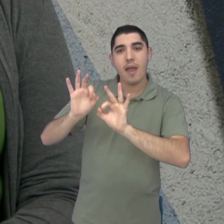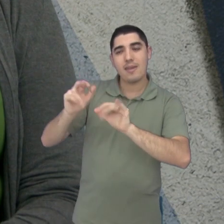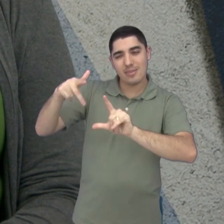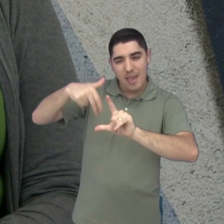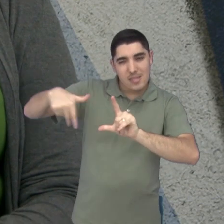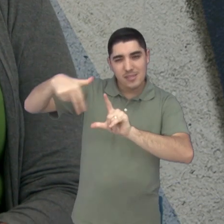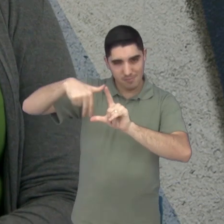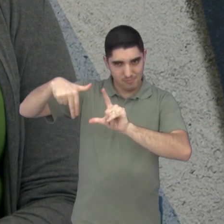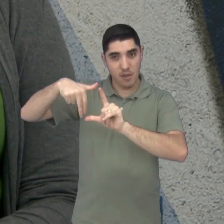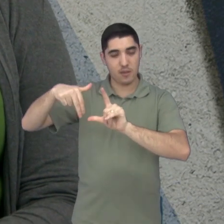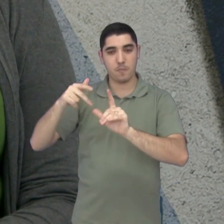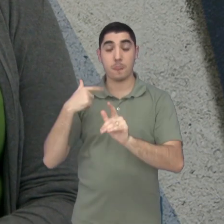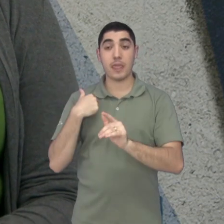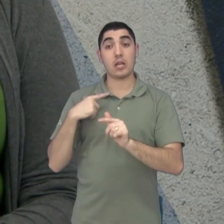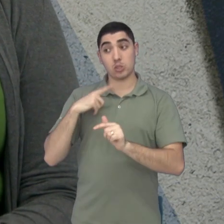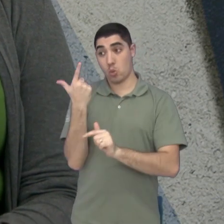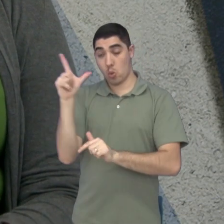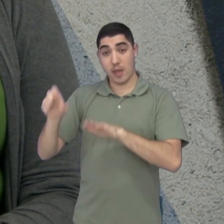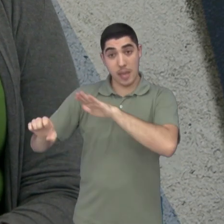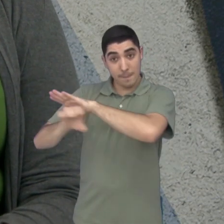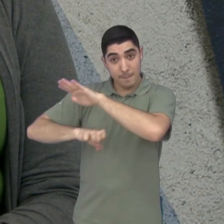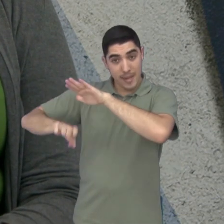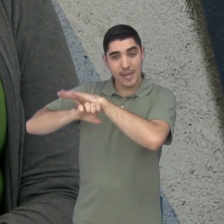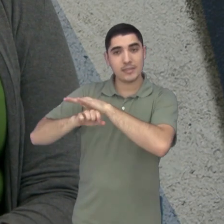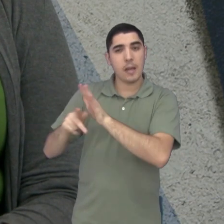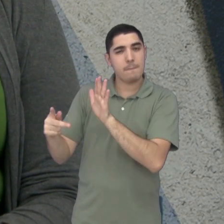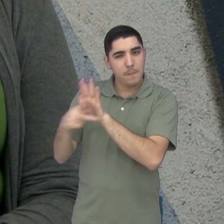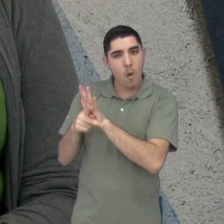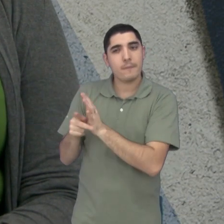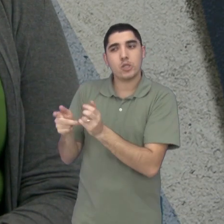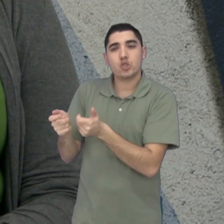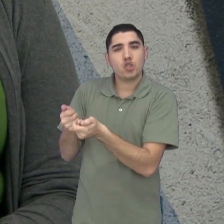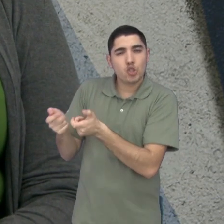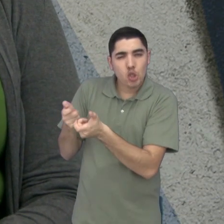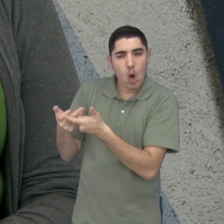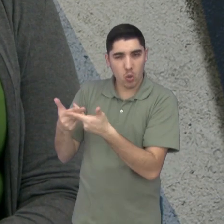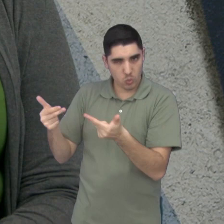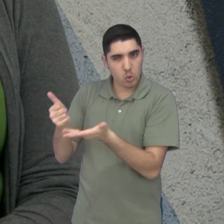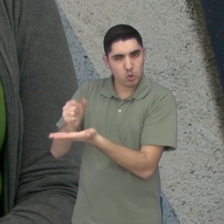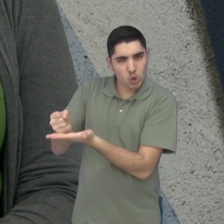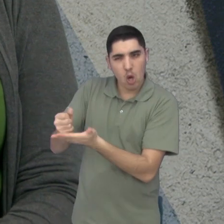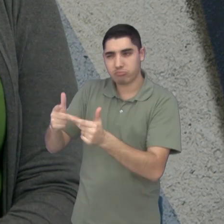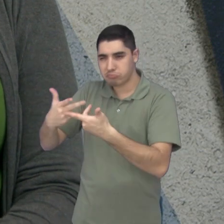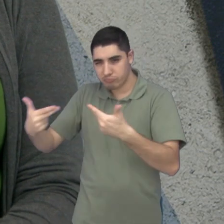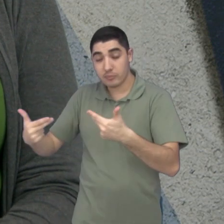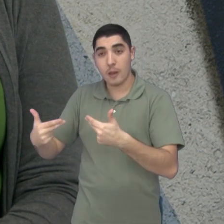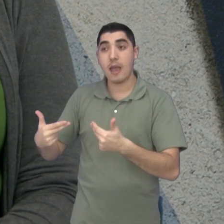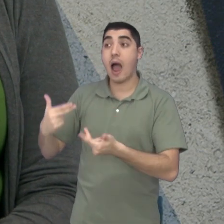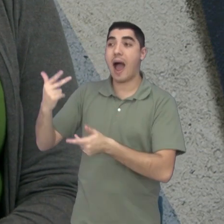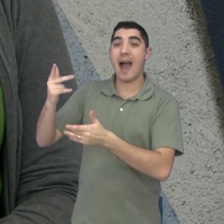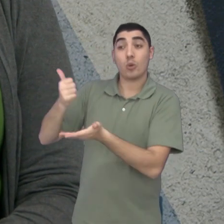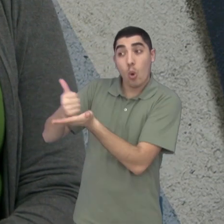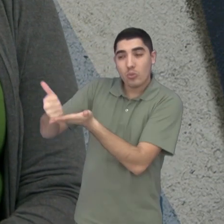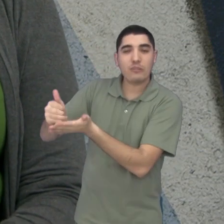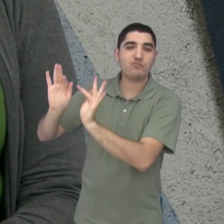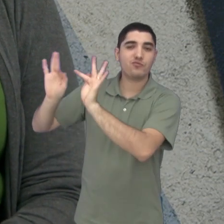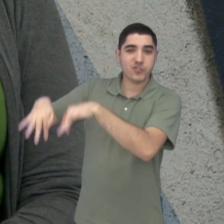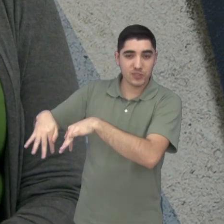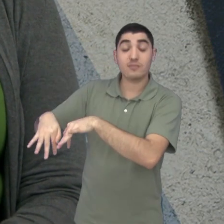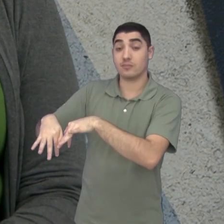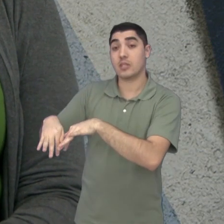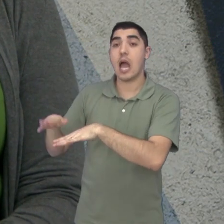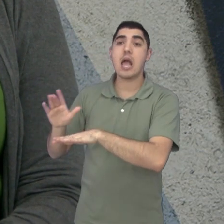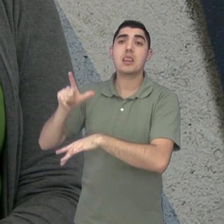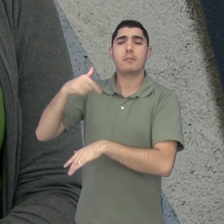contrato com uma empresa de jogos. E acabou que eu tive essa curiosidade, né?